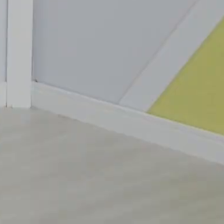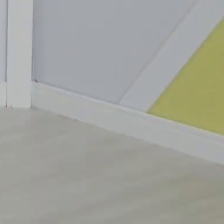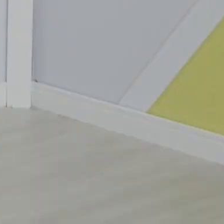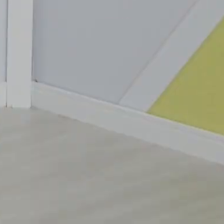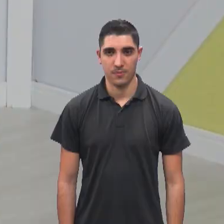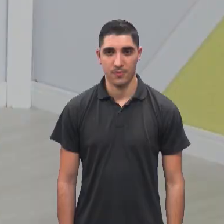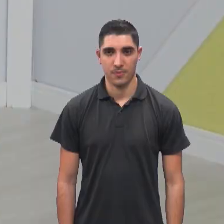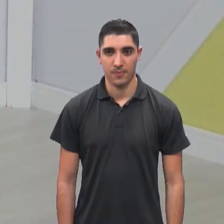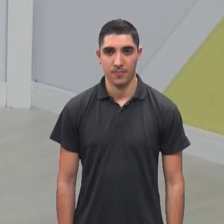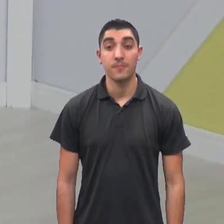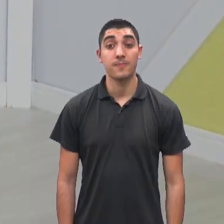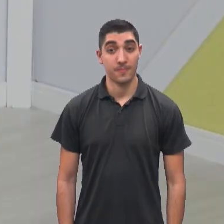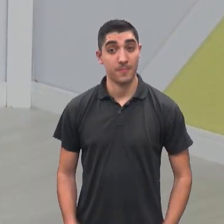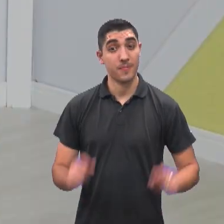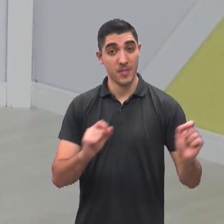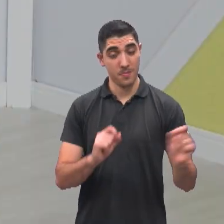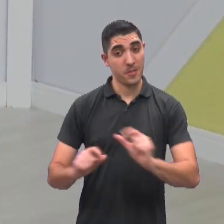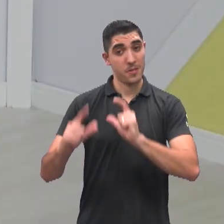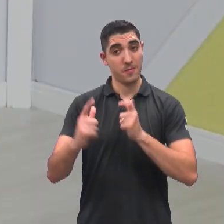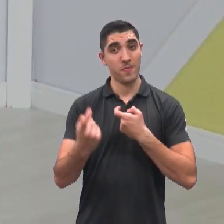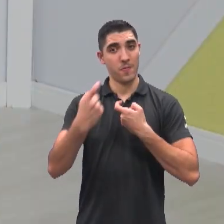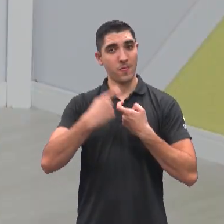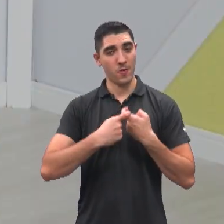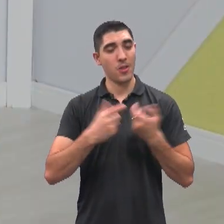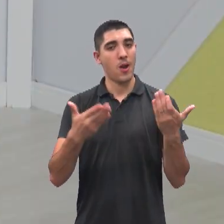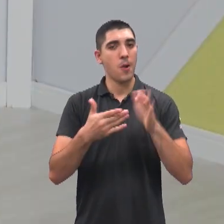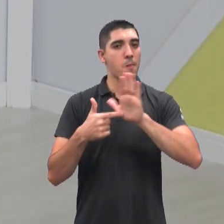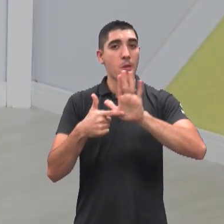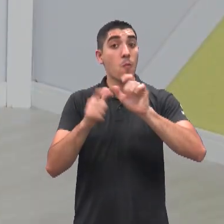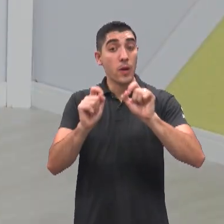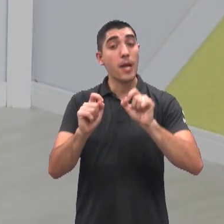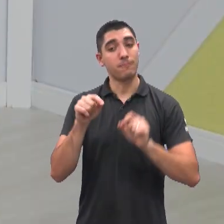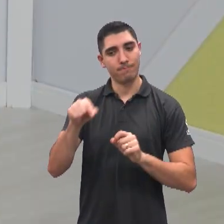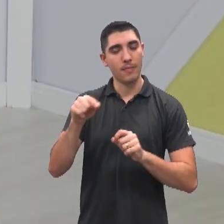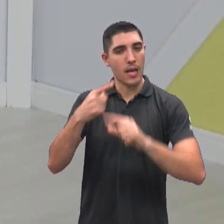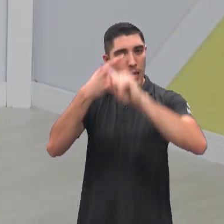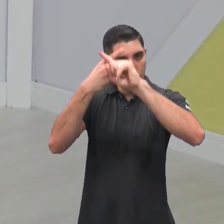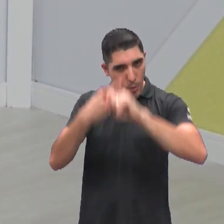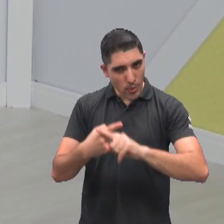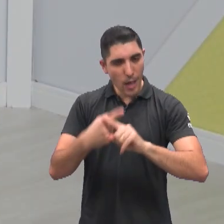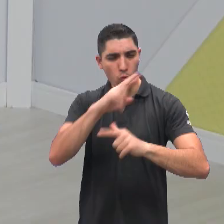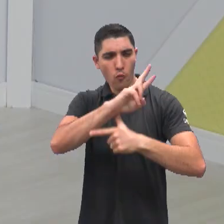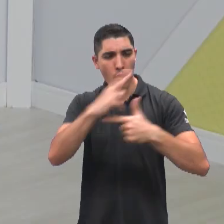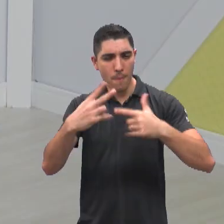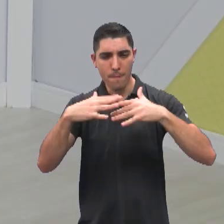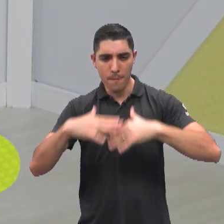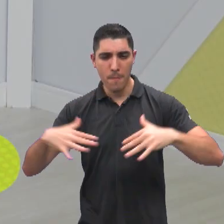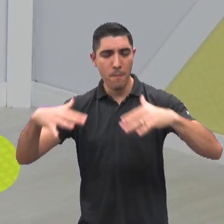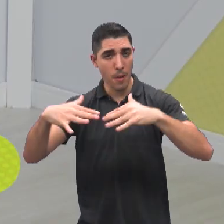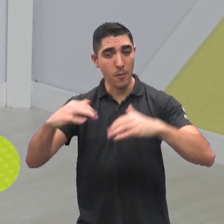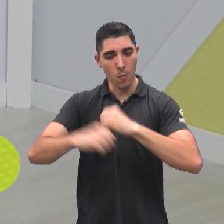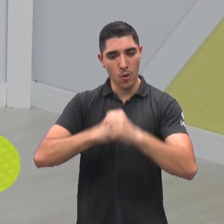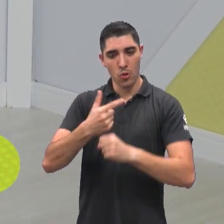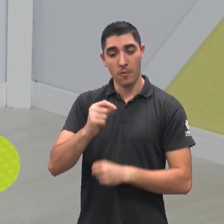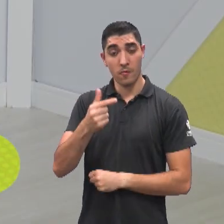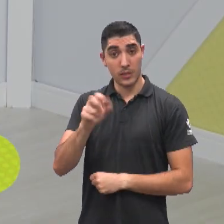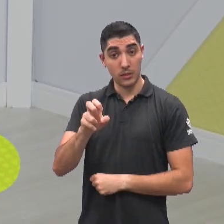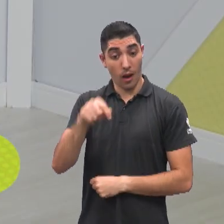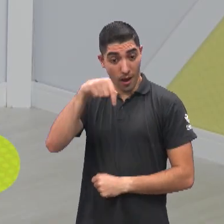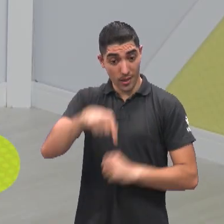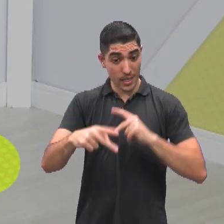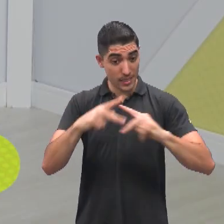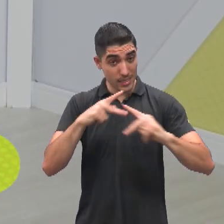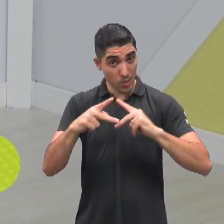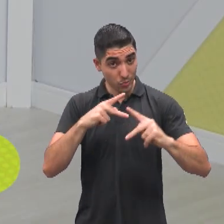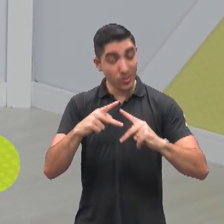Muito bem, estamos de volta com Hora do Esporte para falar de Jogos Regionais 2025. São José dos Campos será sede neste